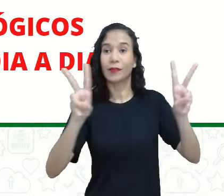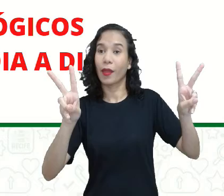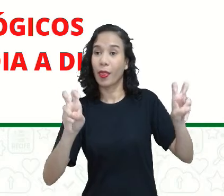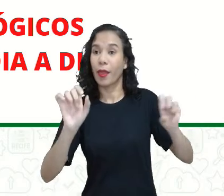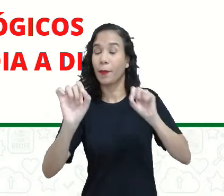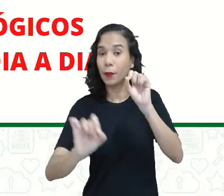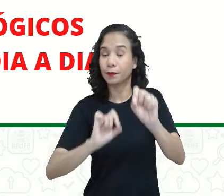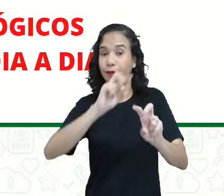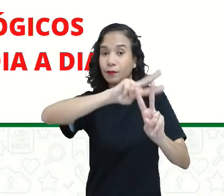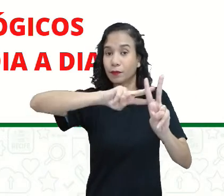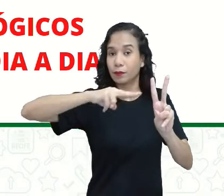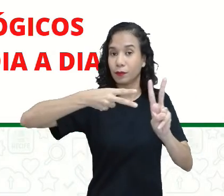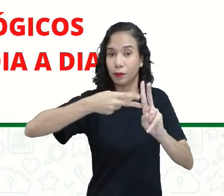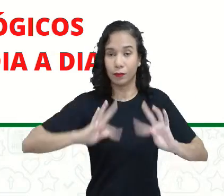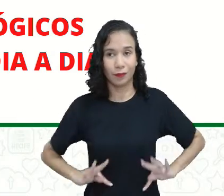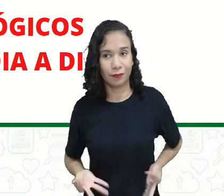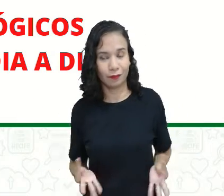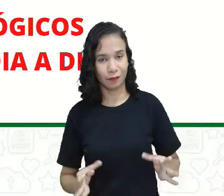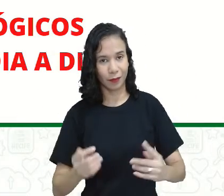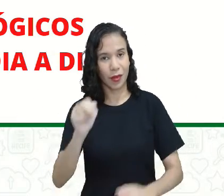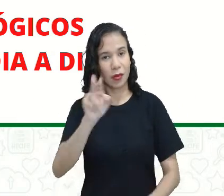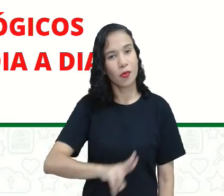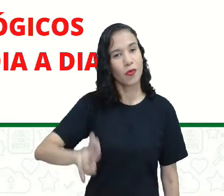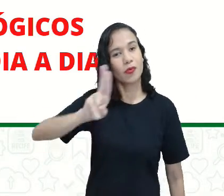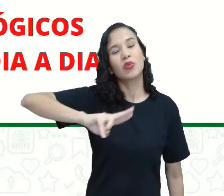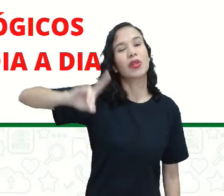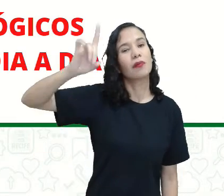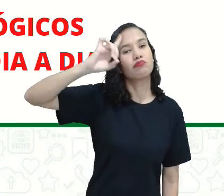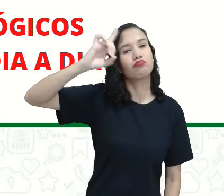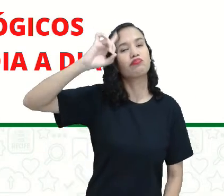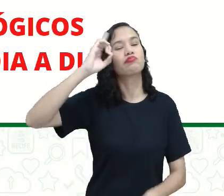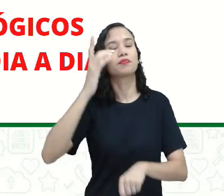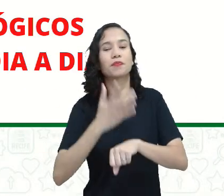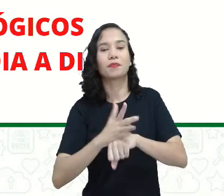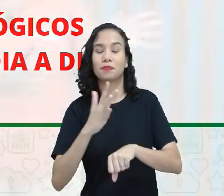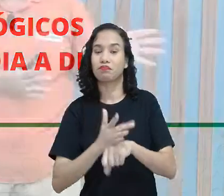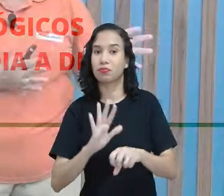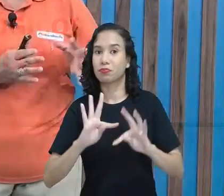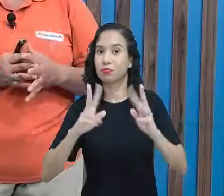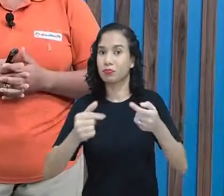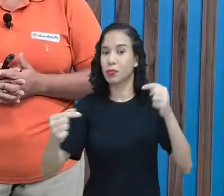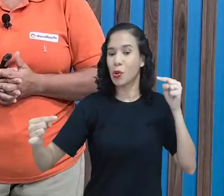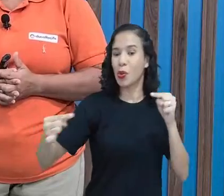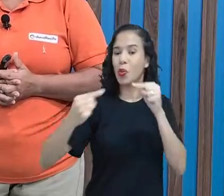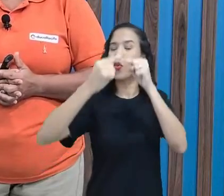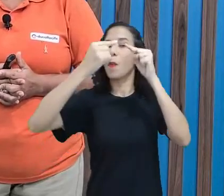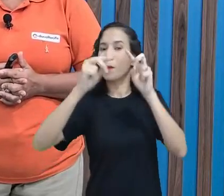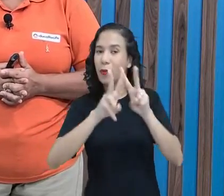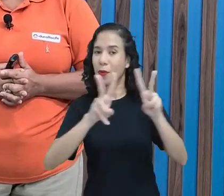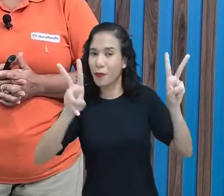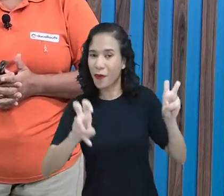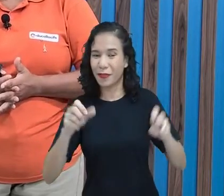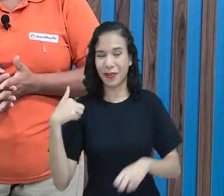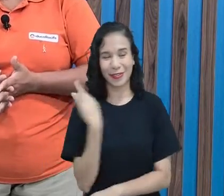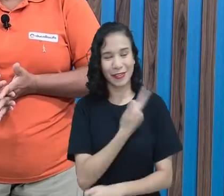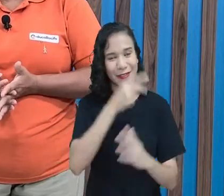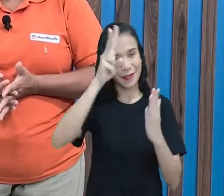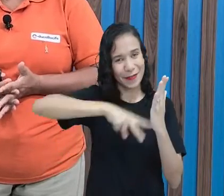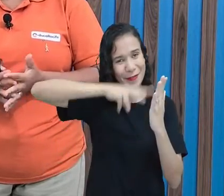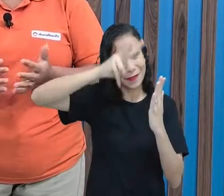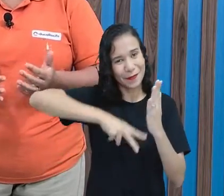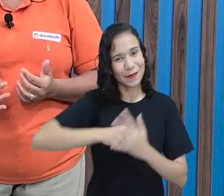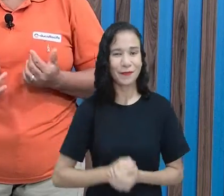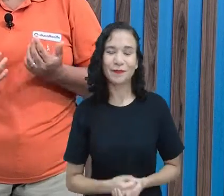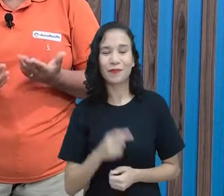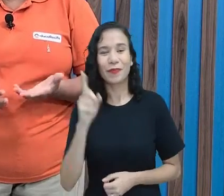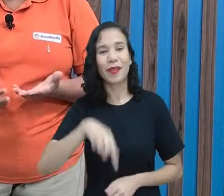tema, recursos tecnológicos utilizados no dia a dia. Tudo a ver com a frase que nós acabamos de ler.